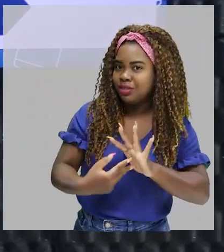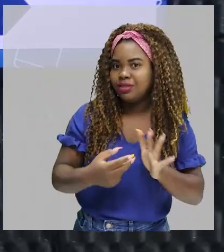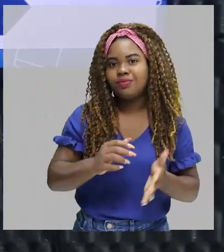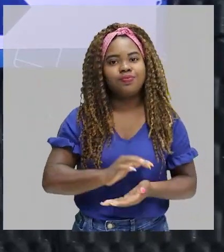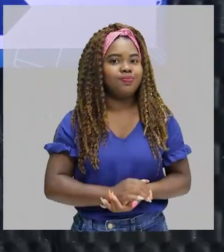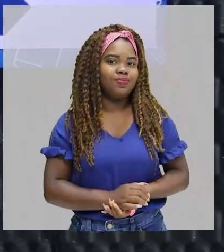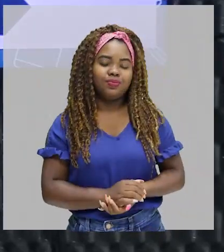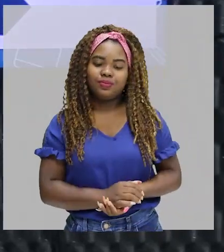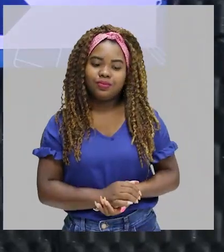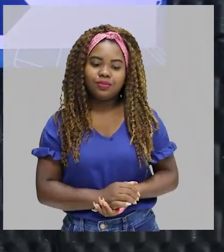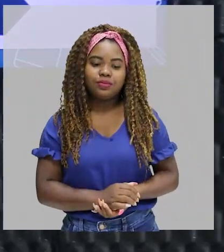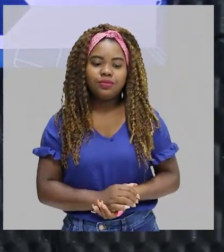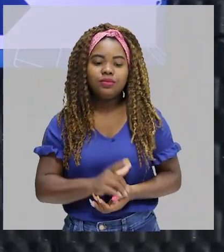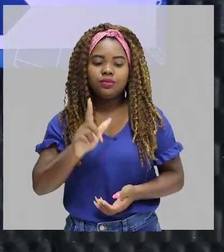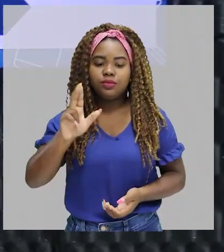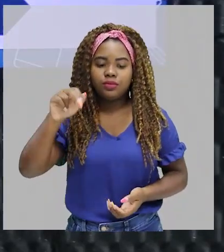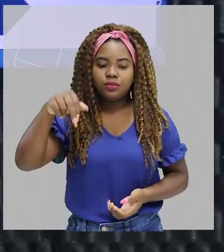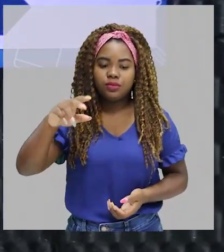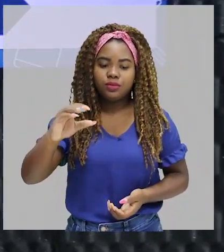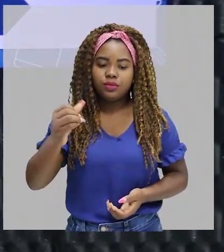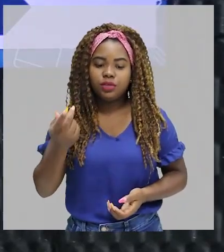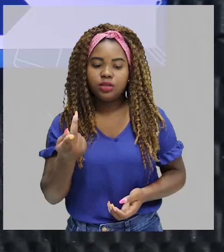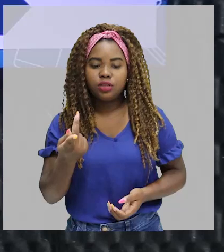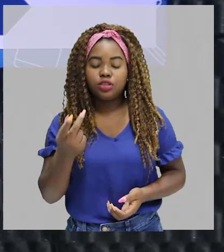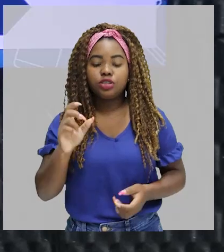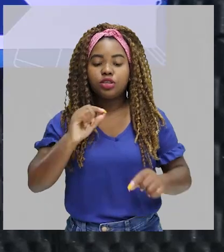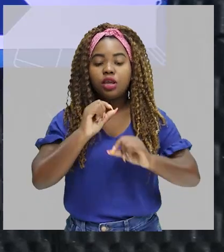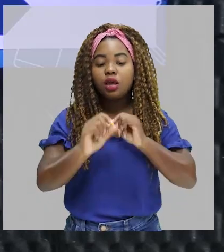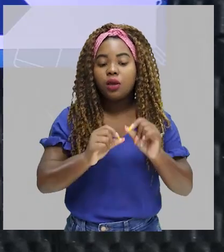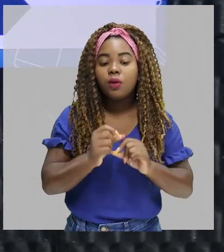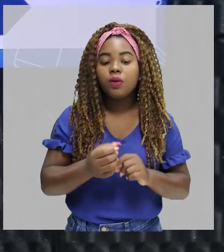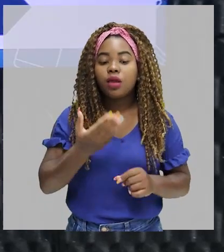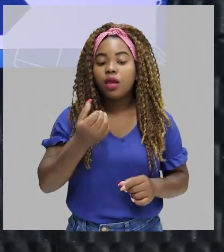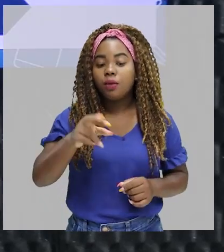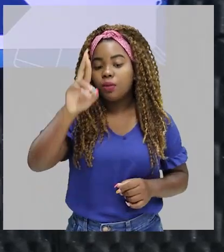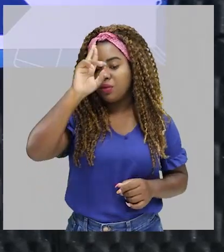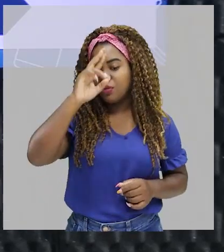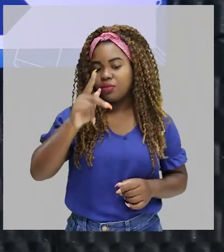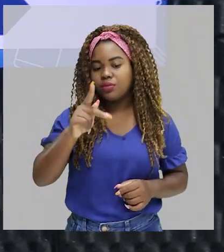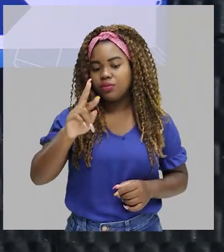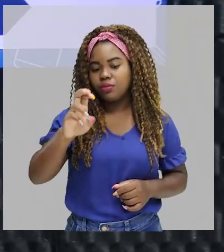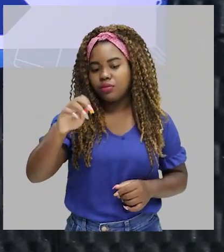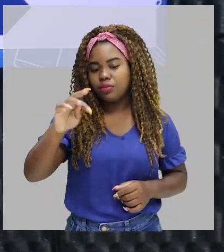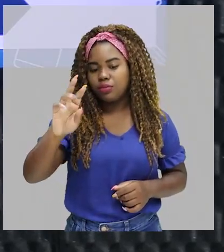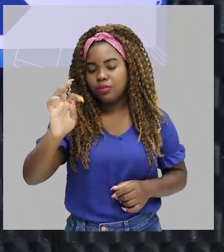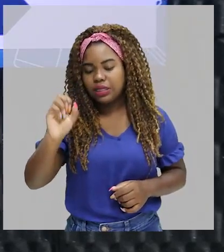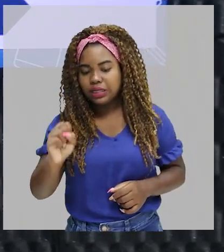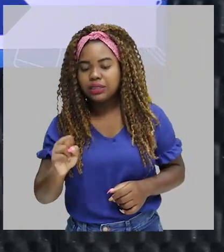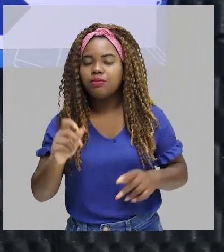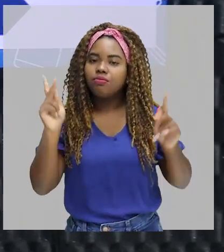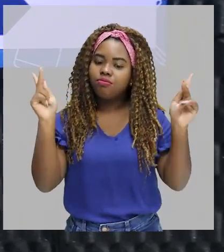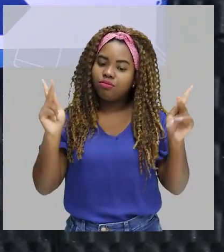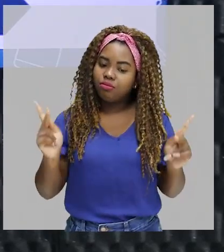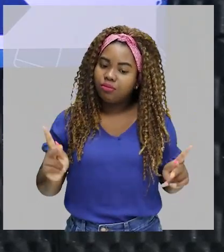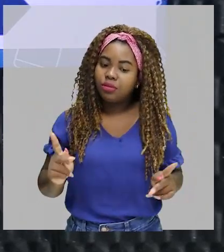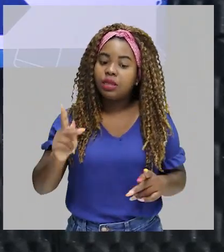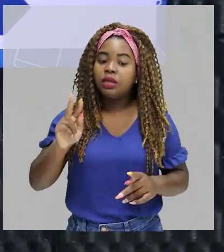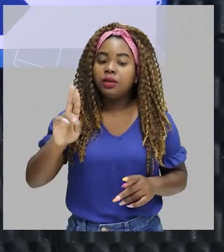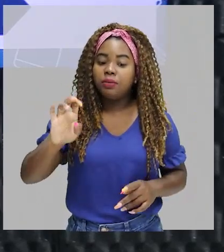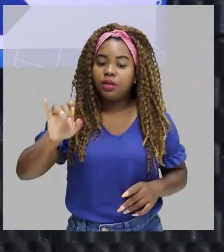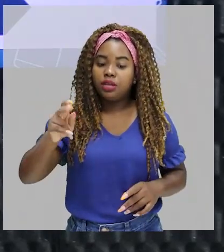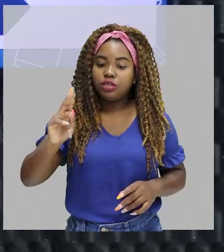Lunch é almoço. Parents, pais. Prejudice,